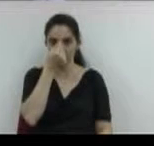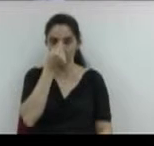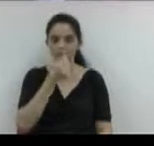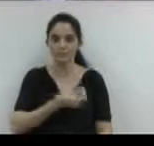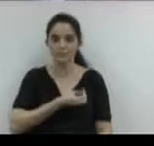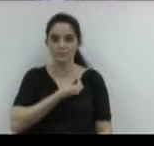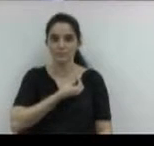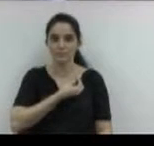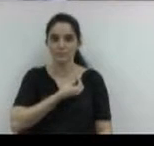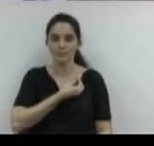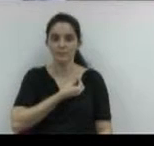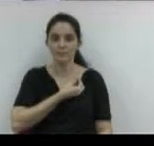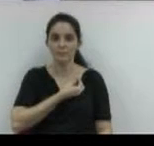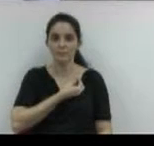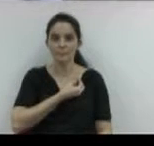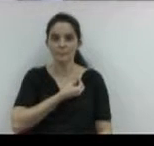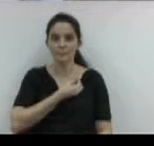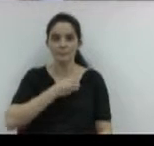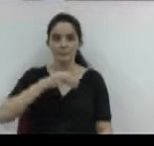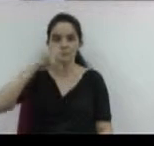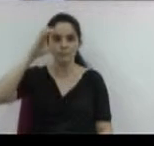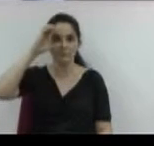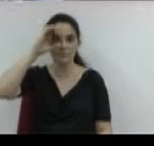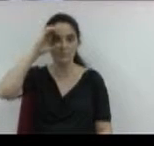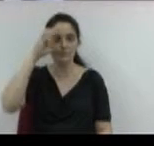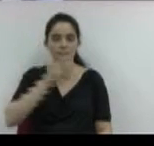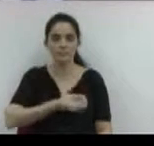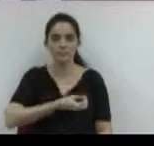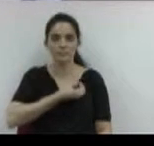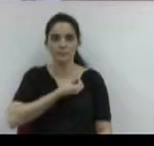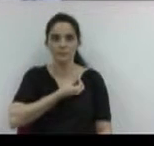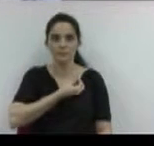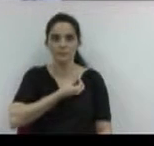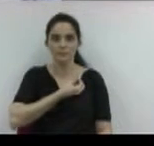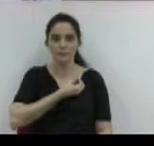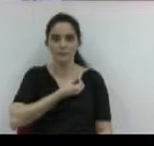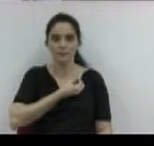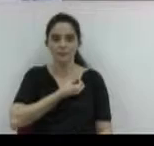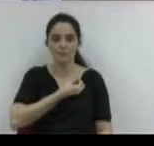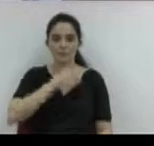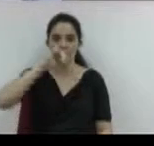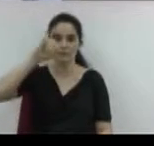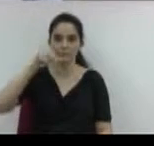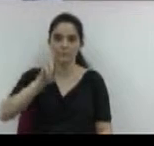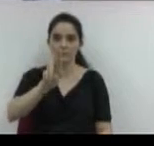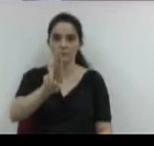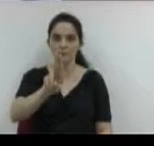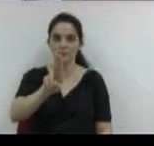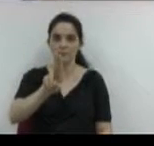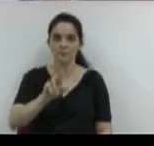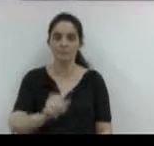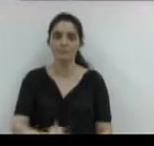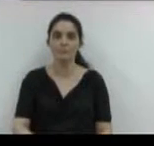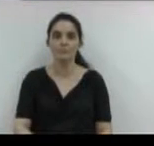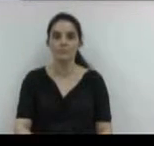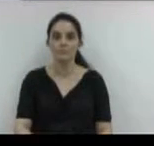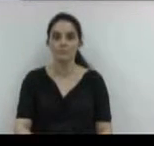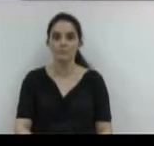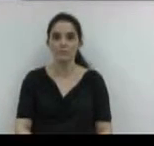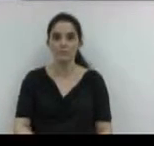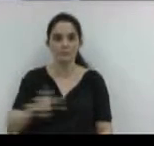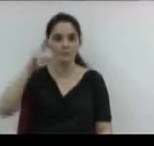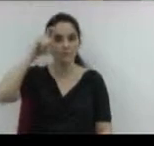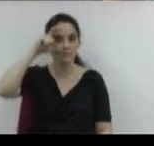Presente. José Couto de Jesus. Presente. José Eduardo Monteiro Júnior. José